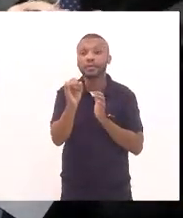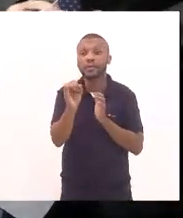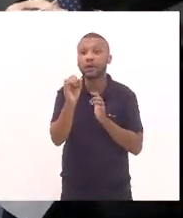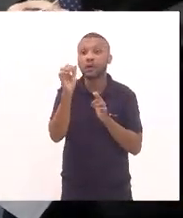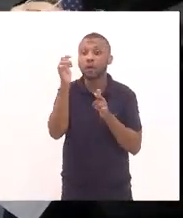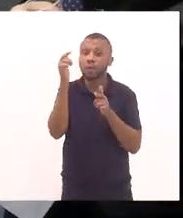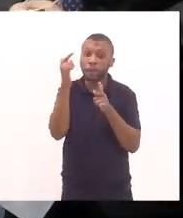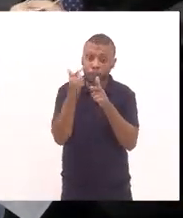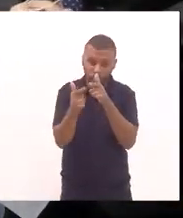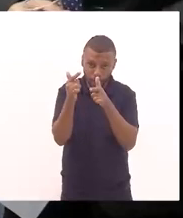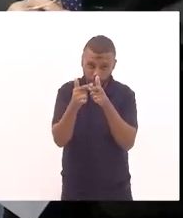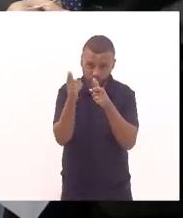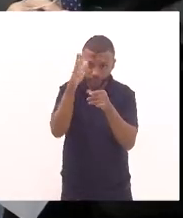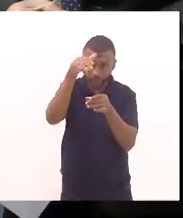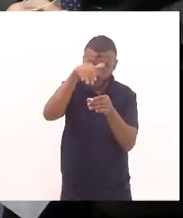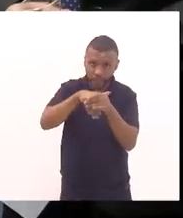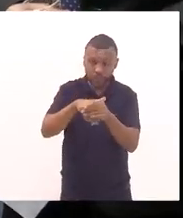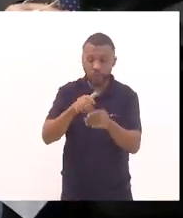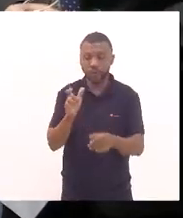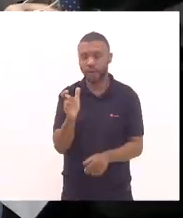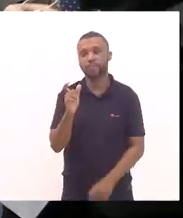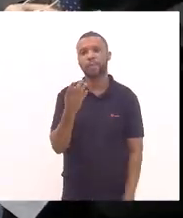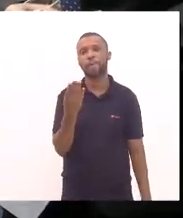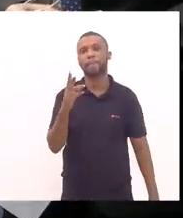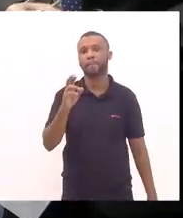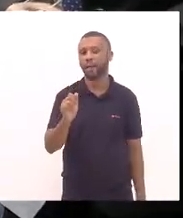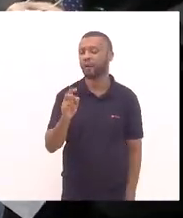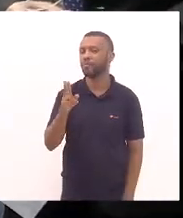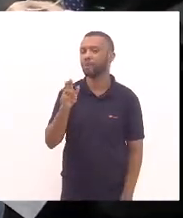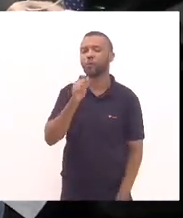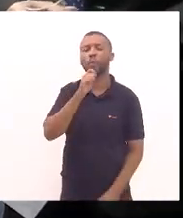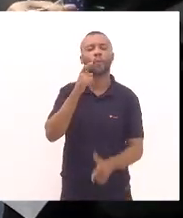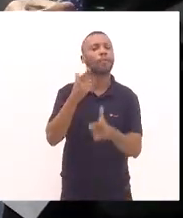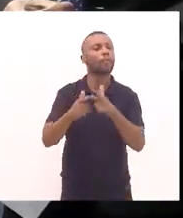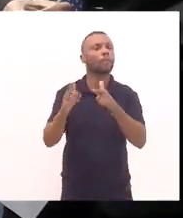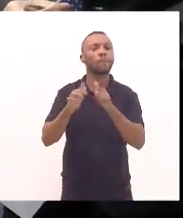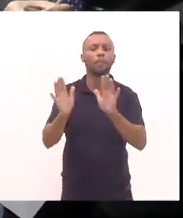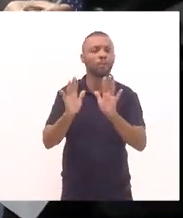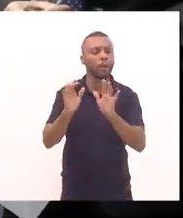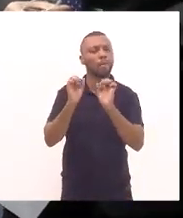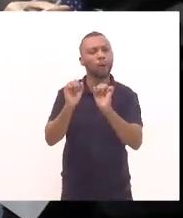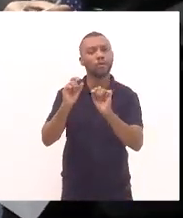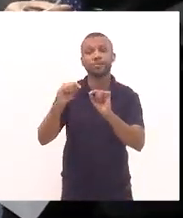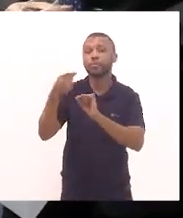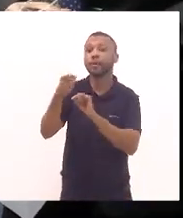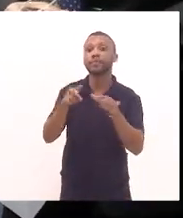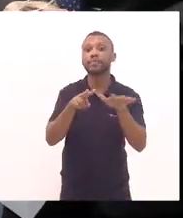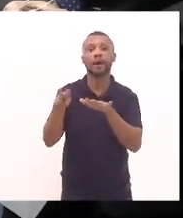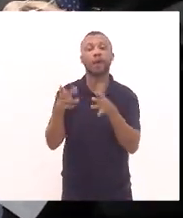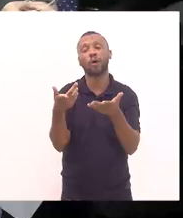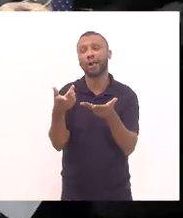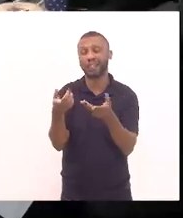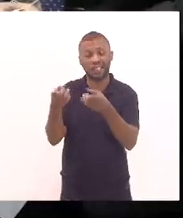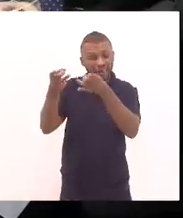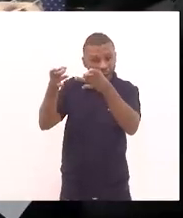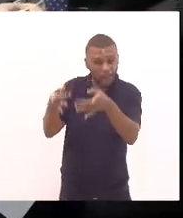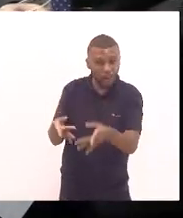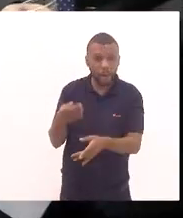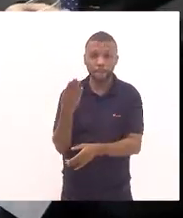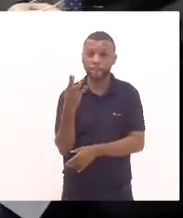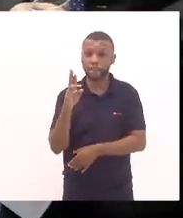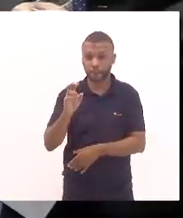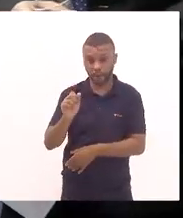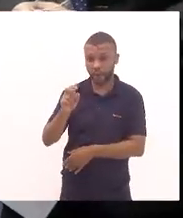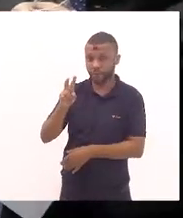ser votada pela palavra bravura. Tudo bem, a gente vai para a semana que vem. Agora, a gente não vai abrir mão, porque bravura é da